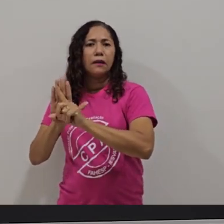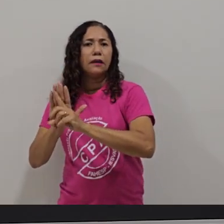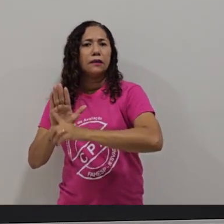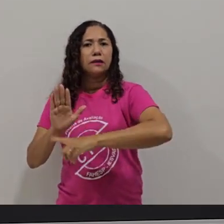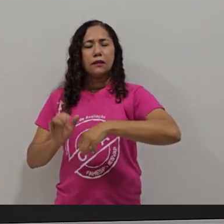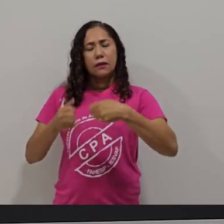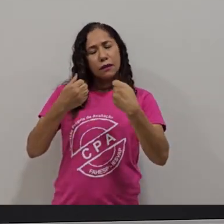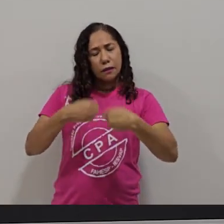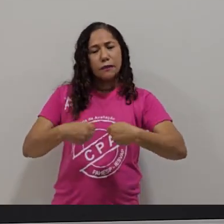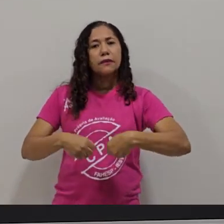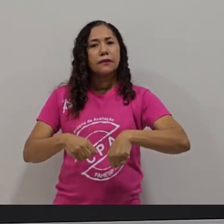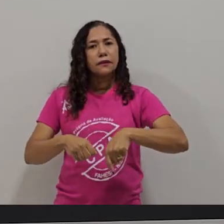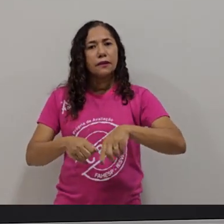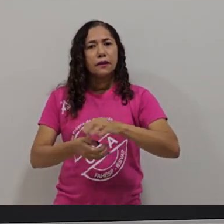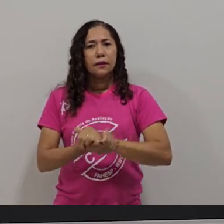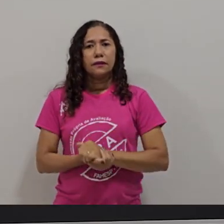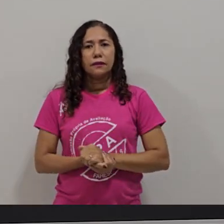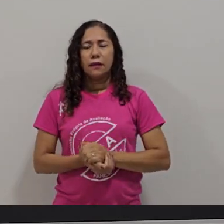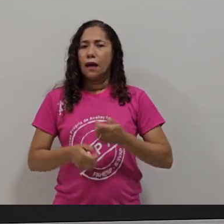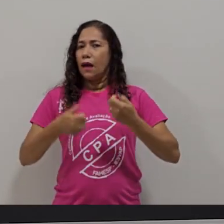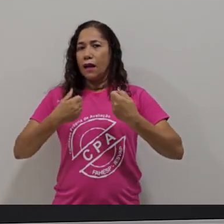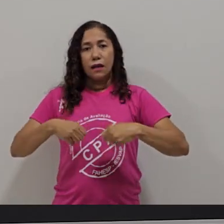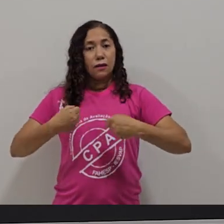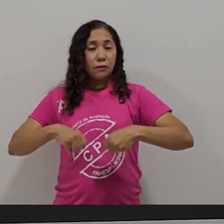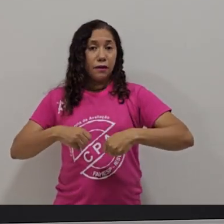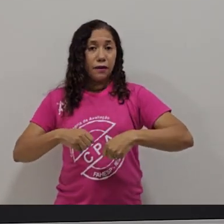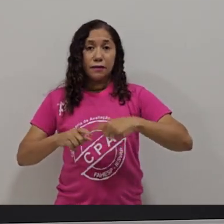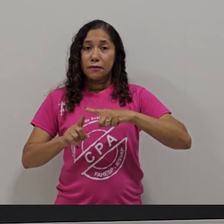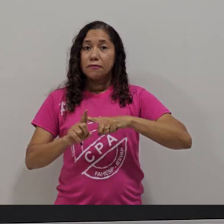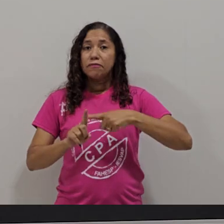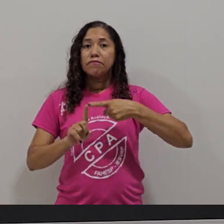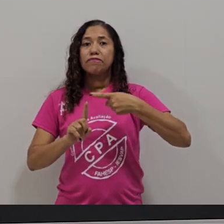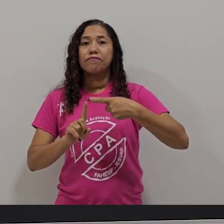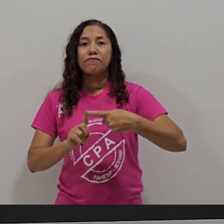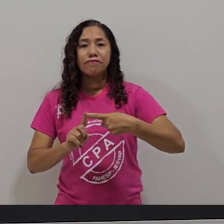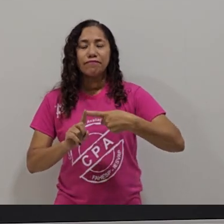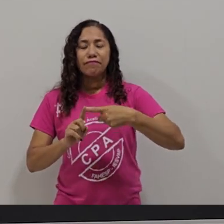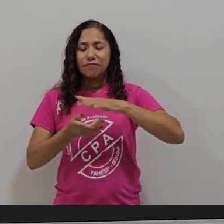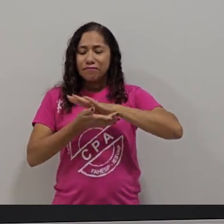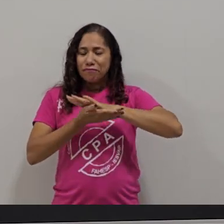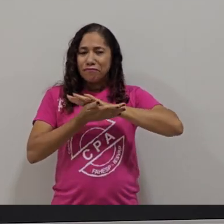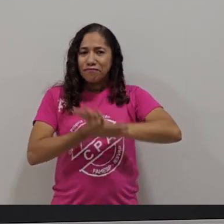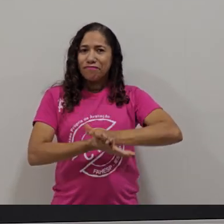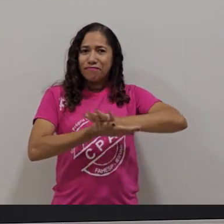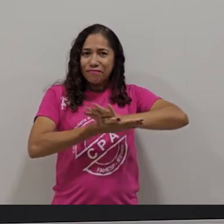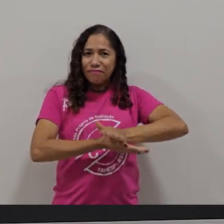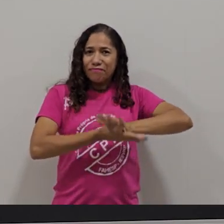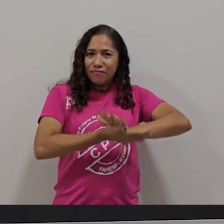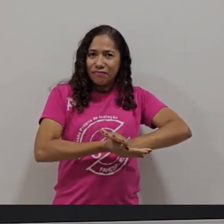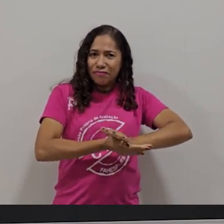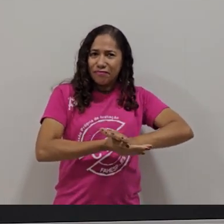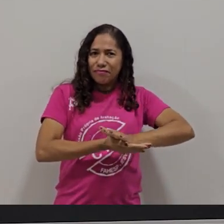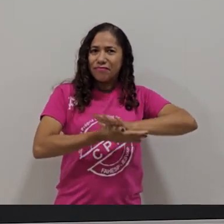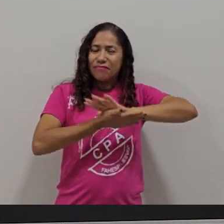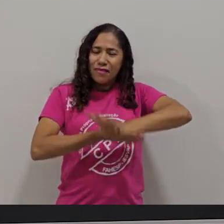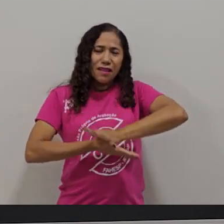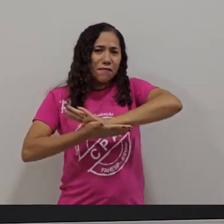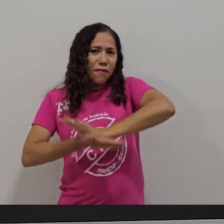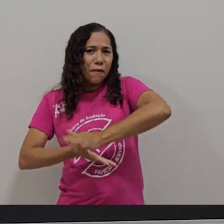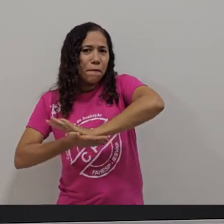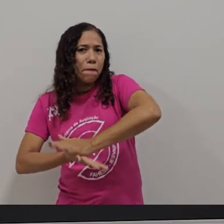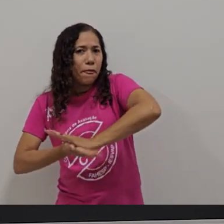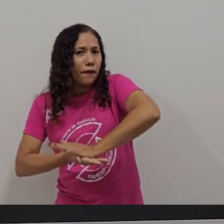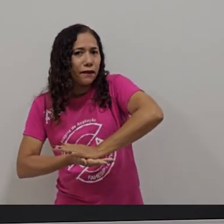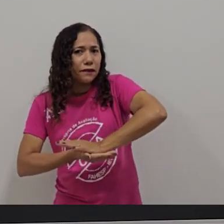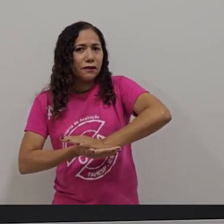está precisando. E ela não precisa ser mais violada, ela não precisa ser invisibilizada cada vez